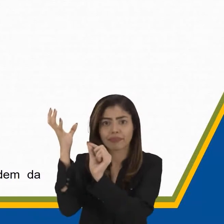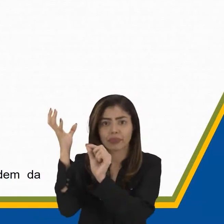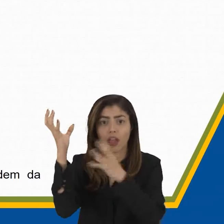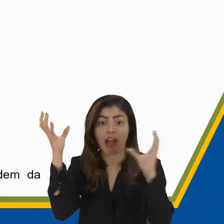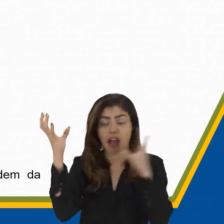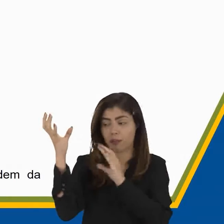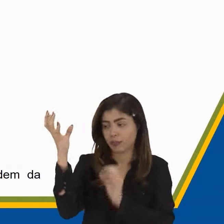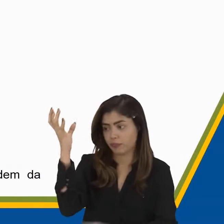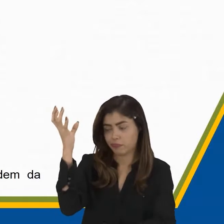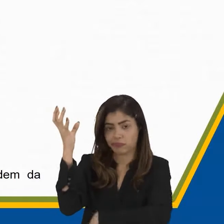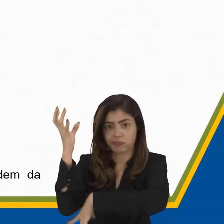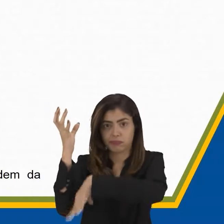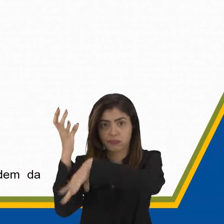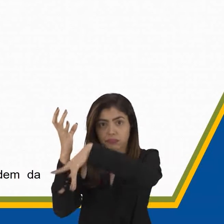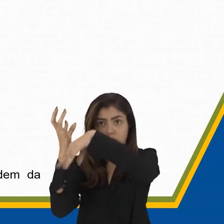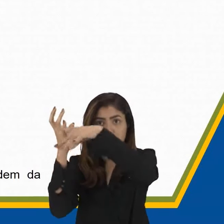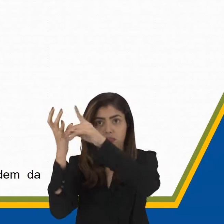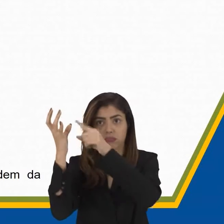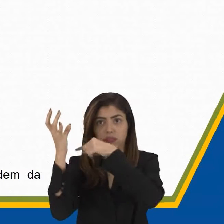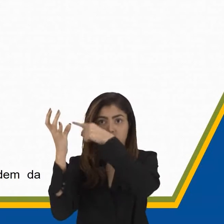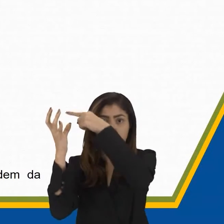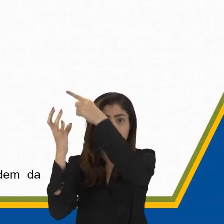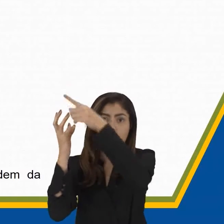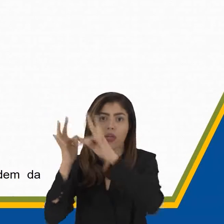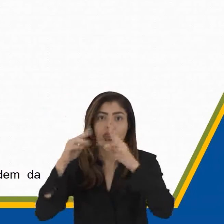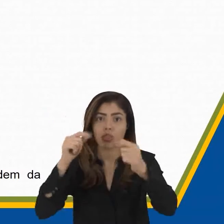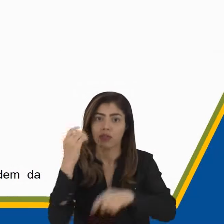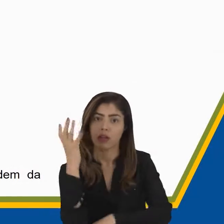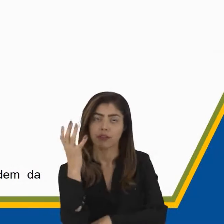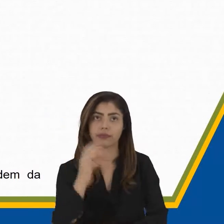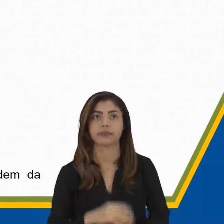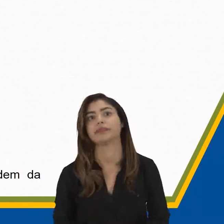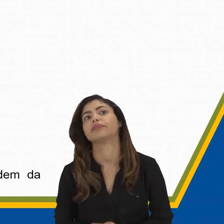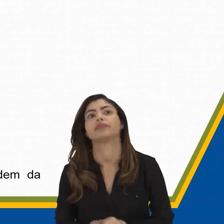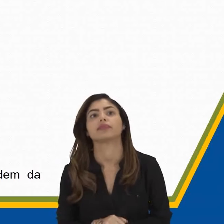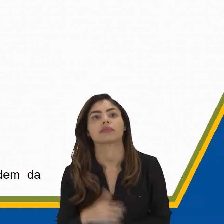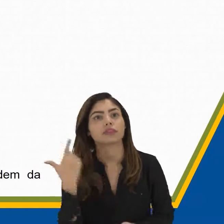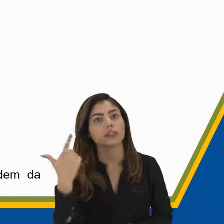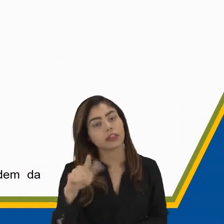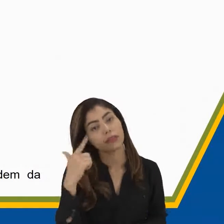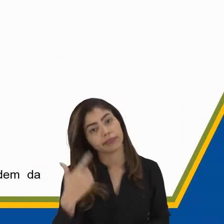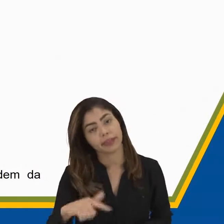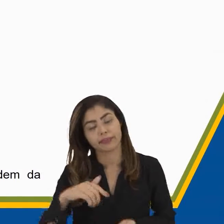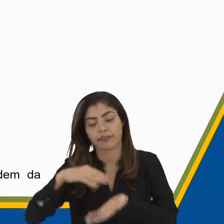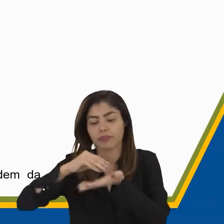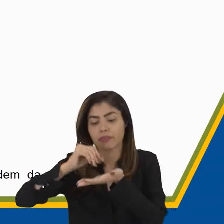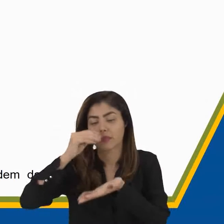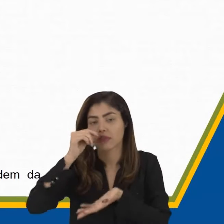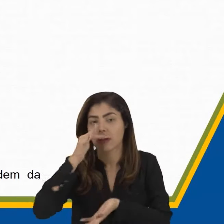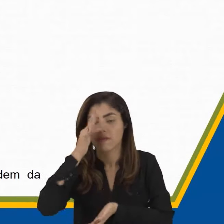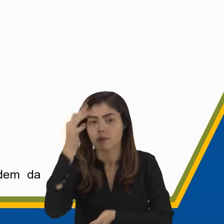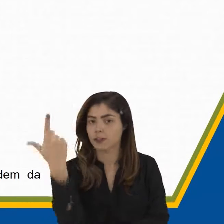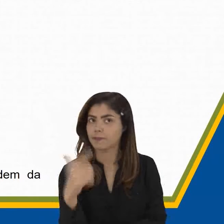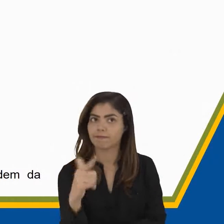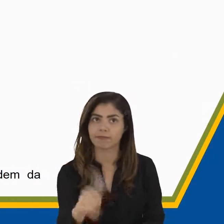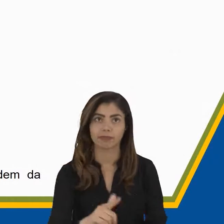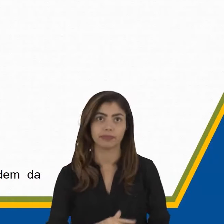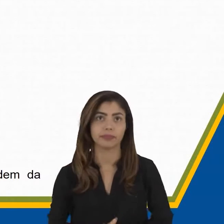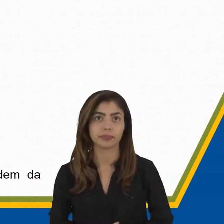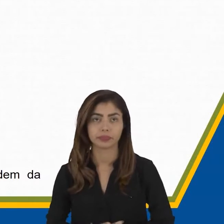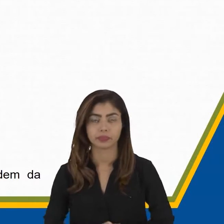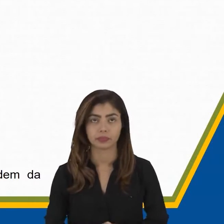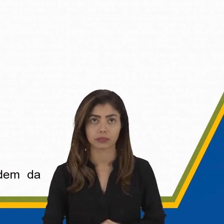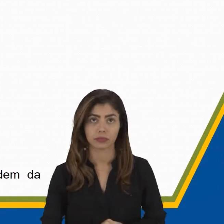ela tenha, não perca água para o ambiente. Não possui sementes e nem flores, né? Elas não possuem essas